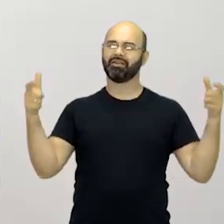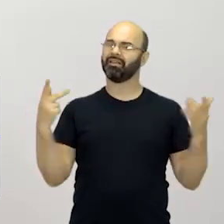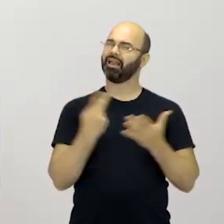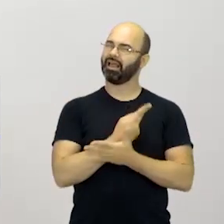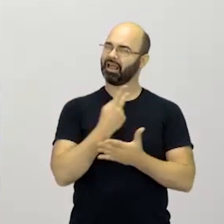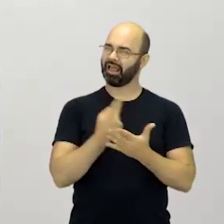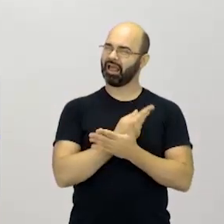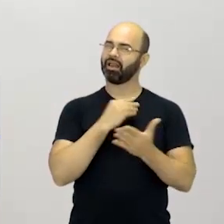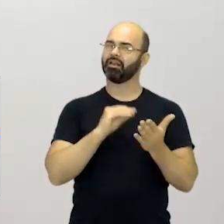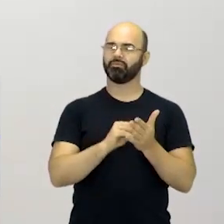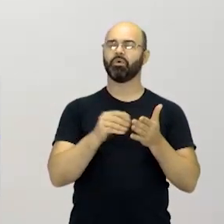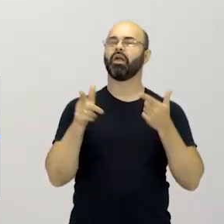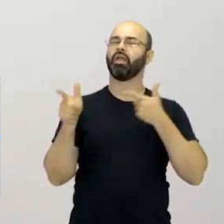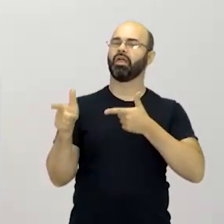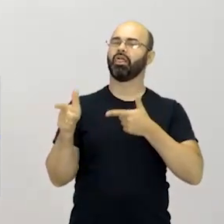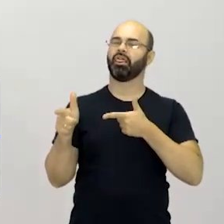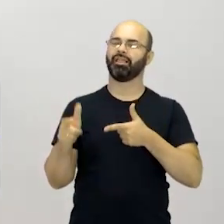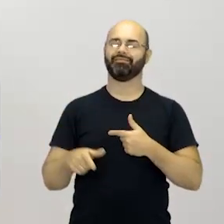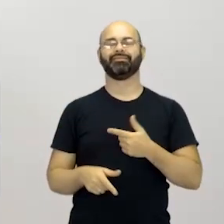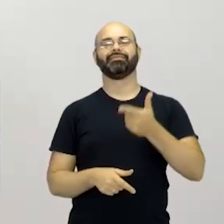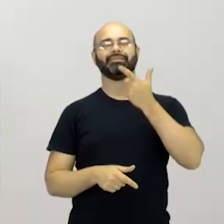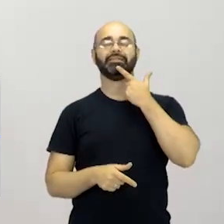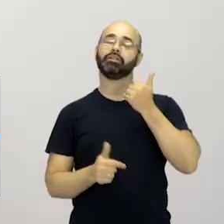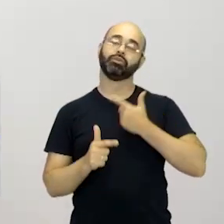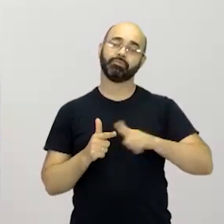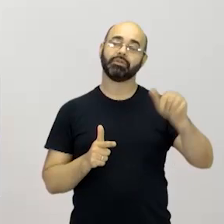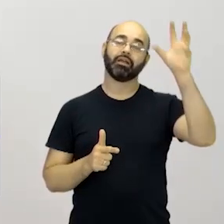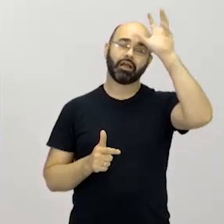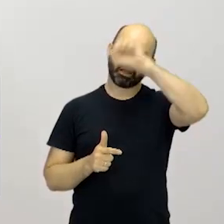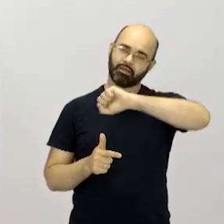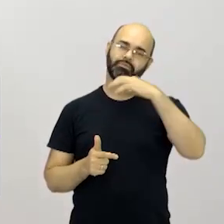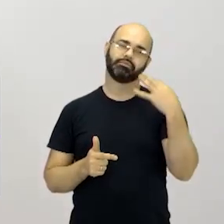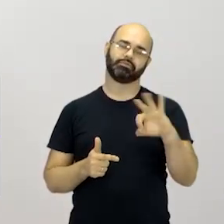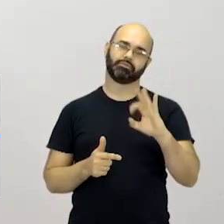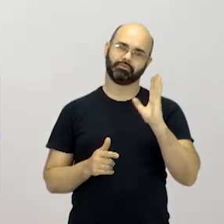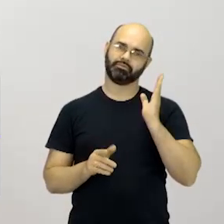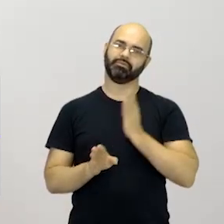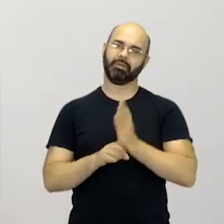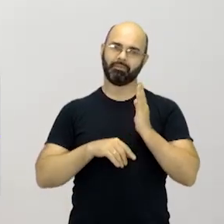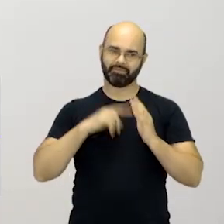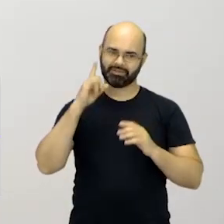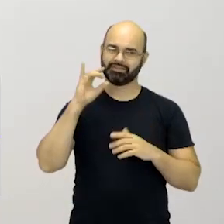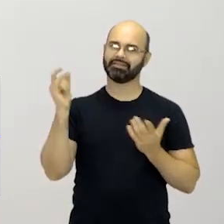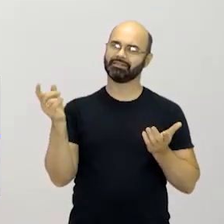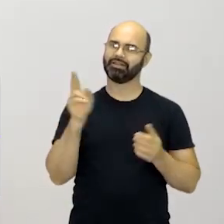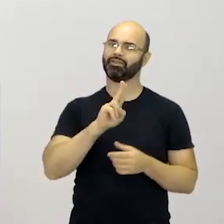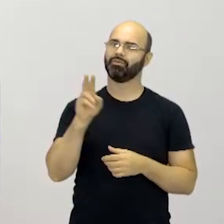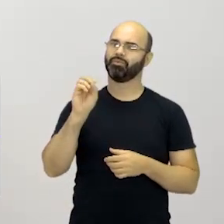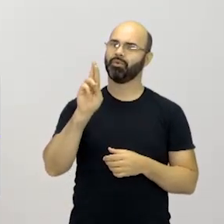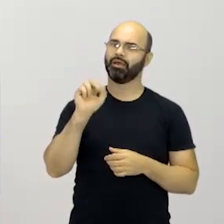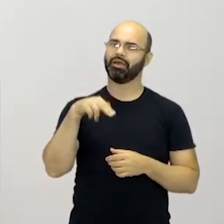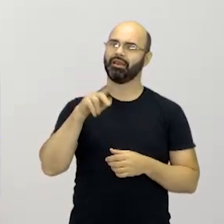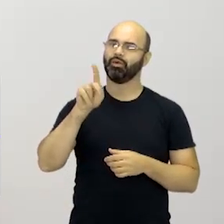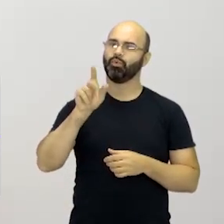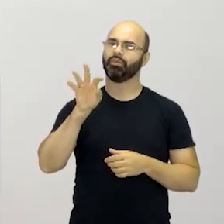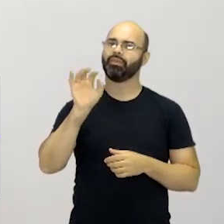mesmo, né? Tá tudo bem, gente. Se estiver aprendendo, tá tudo certo. O que me preocupa é achar que tem um paralelogramo chamado orangotângulo,